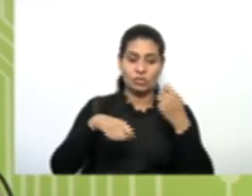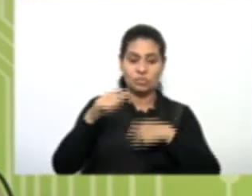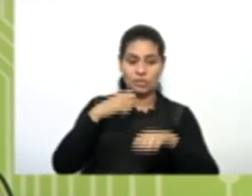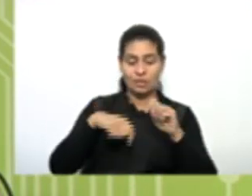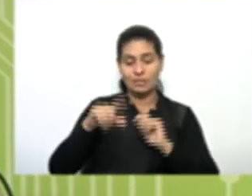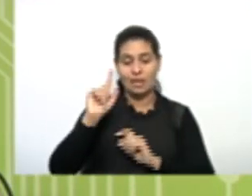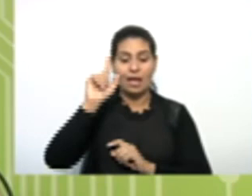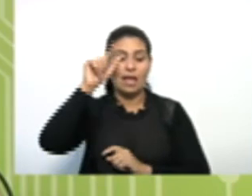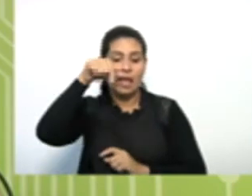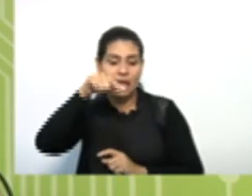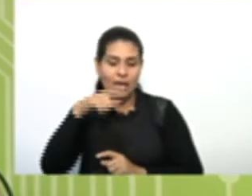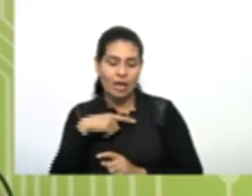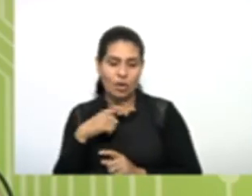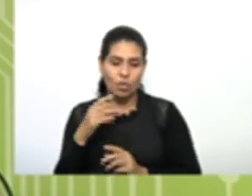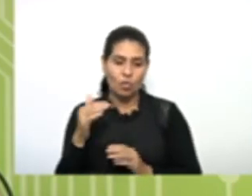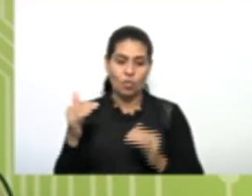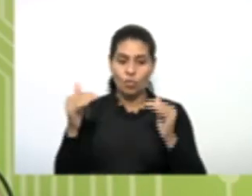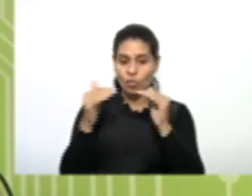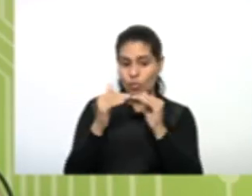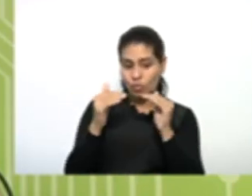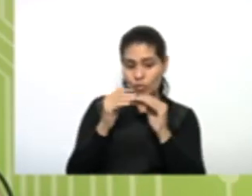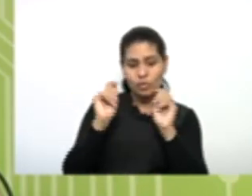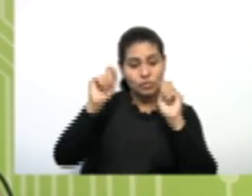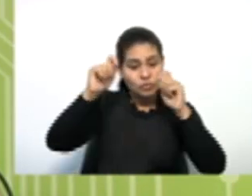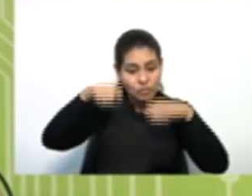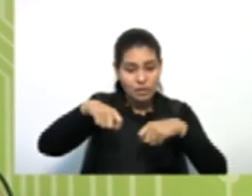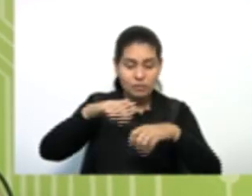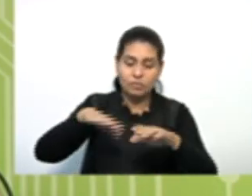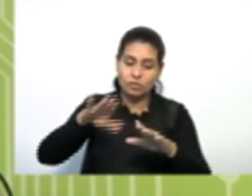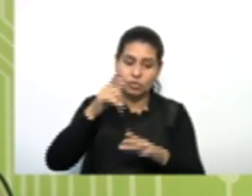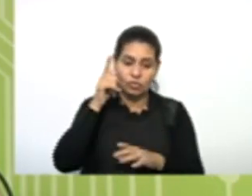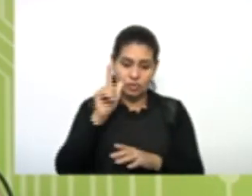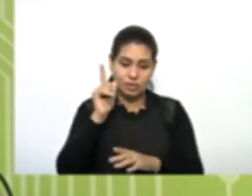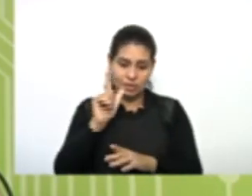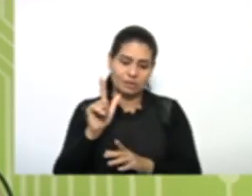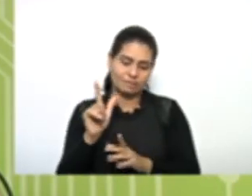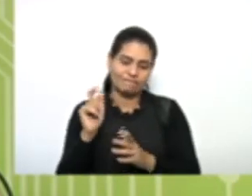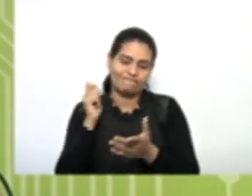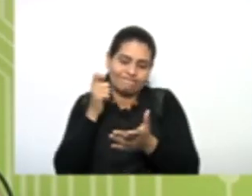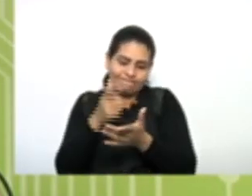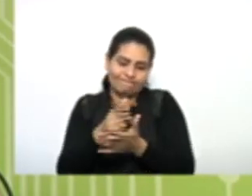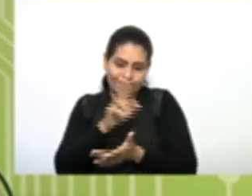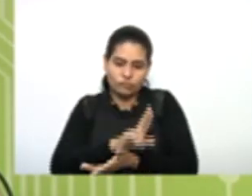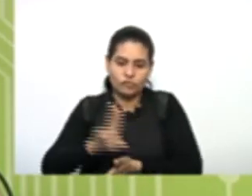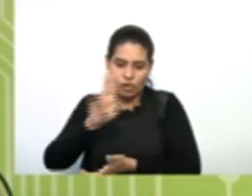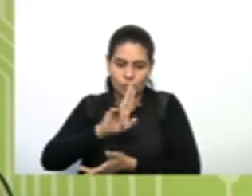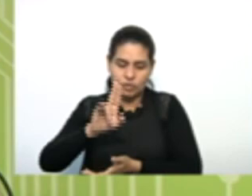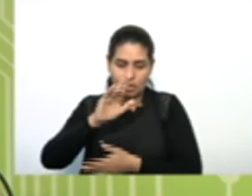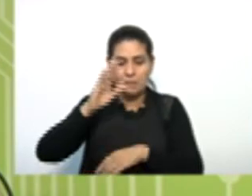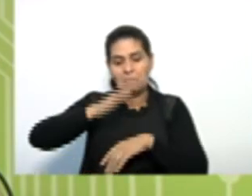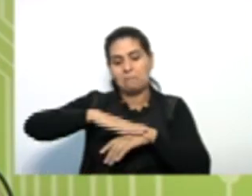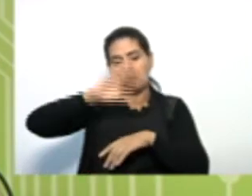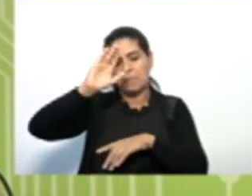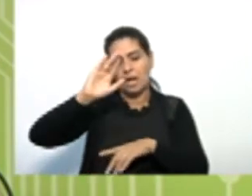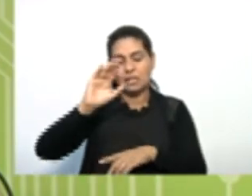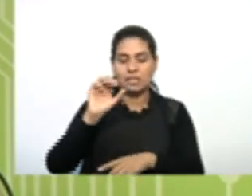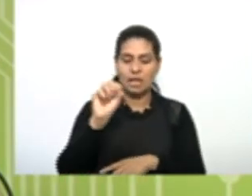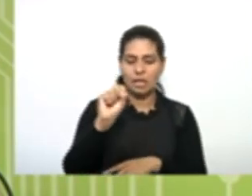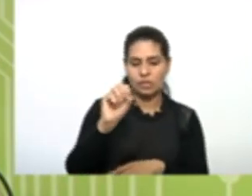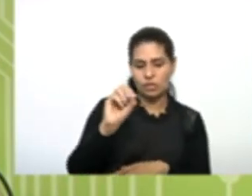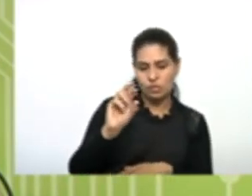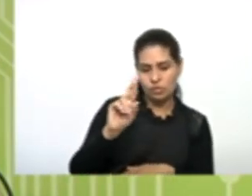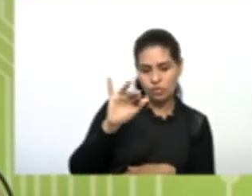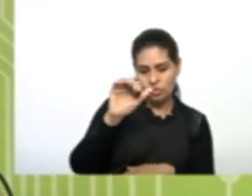cooperativa, a intenção dela é que ela cobre o suficiente só para cobrir as despesas, né? Quando é um valor além, vai ser chamado de